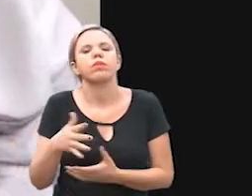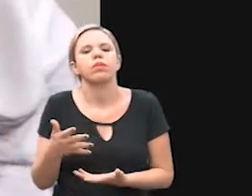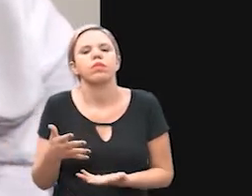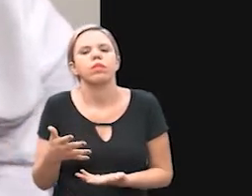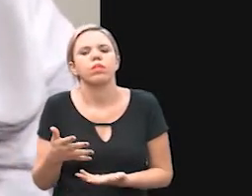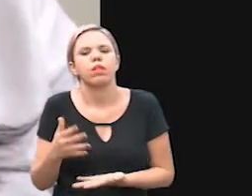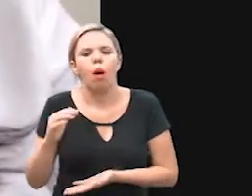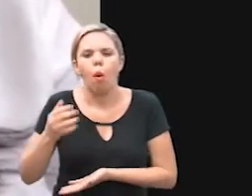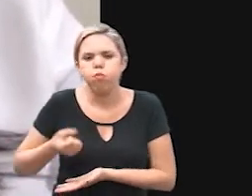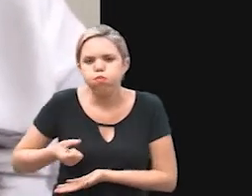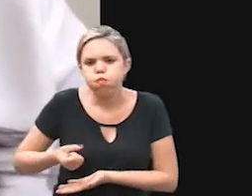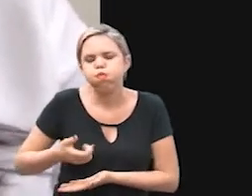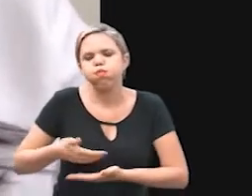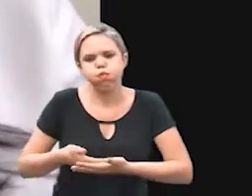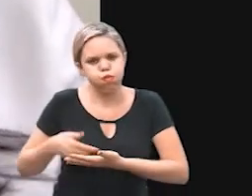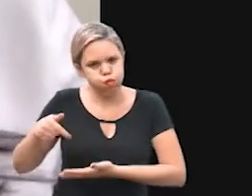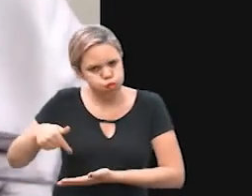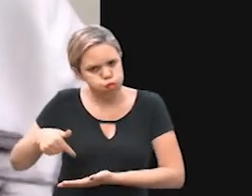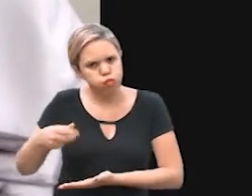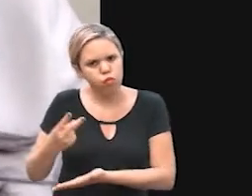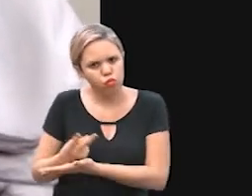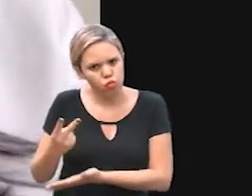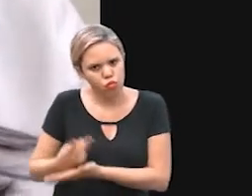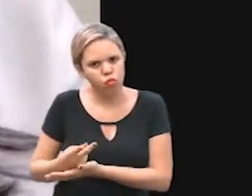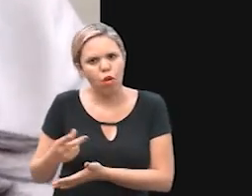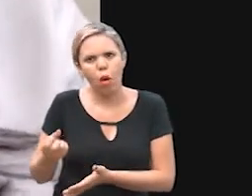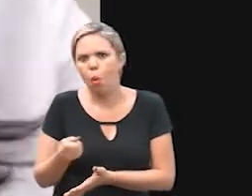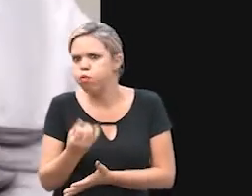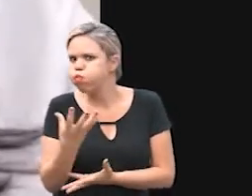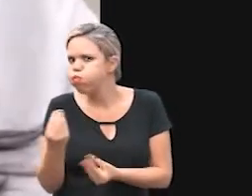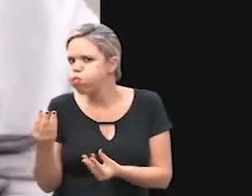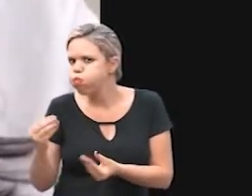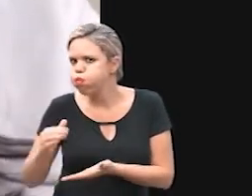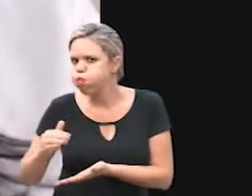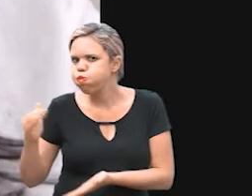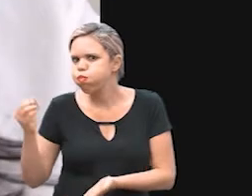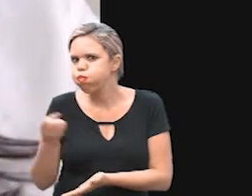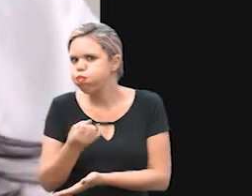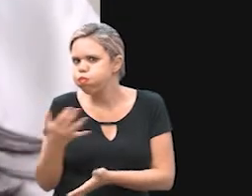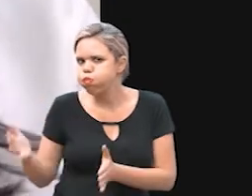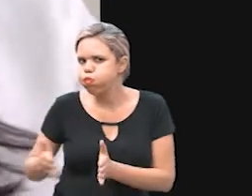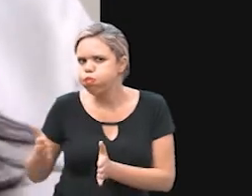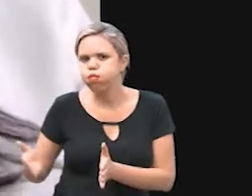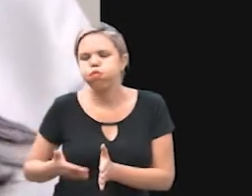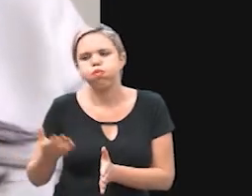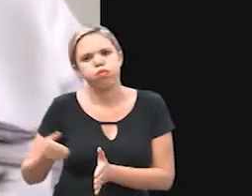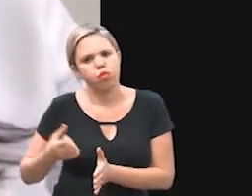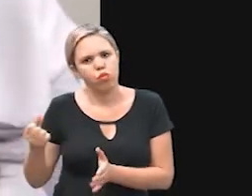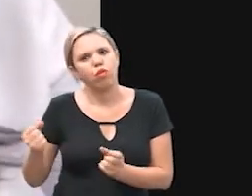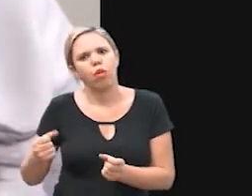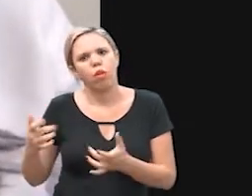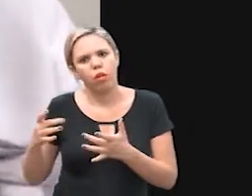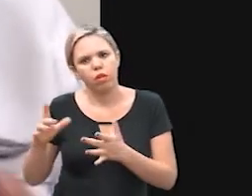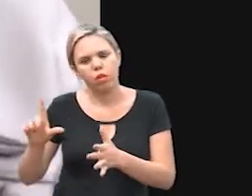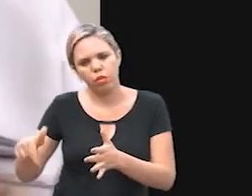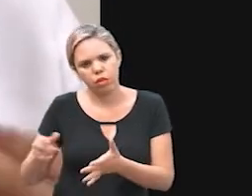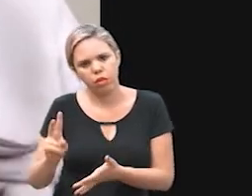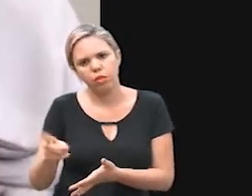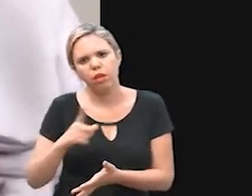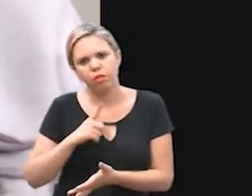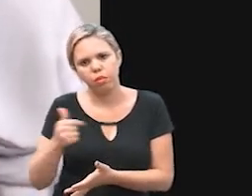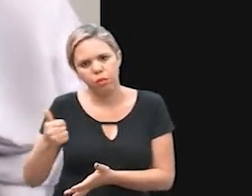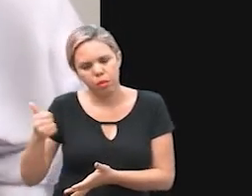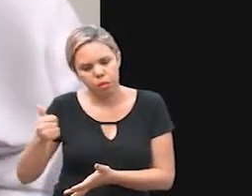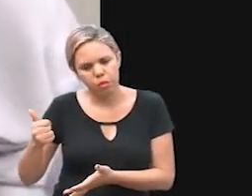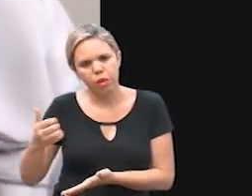que amamenta o seu bebê e mesmo assim ela produz um leite que a gente chama de excedente, então ela amamenta, ela sempre vai